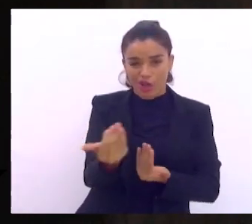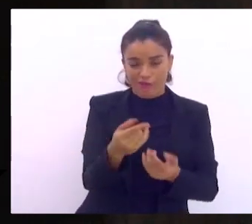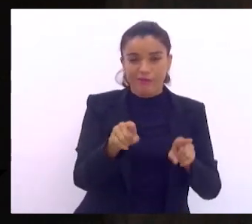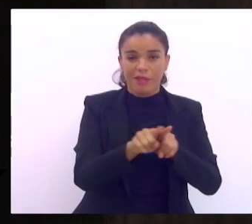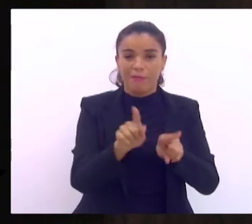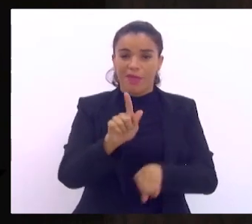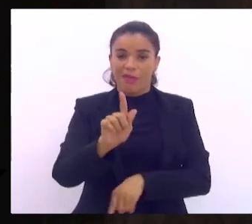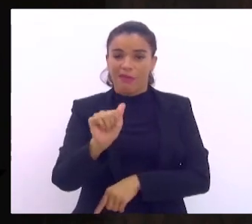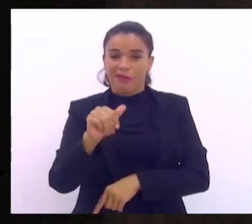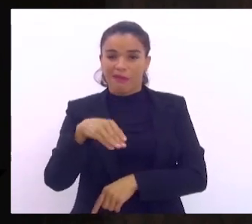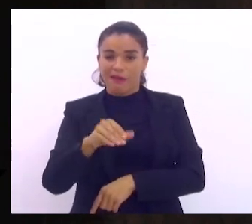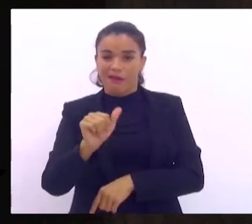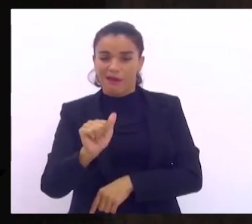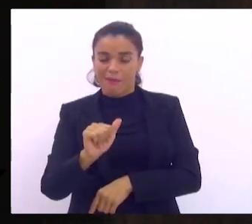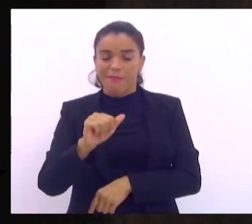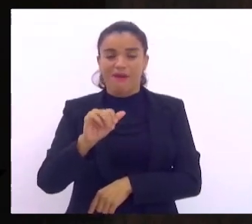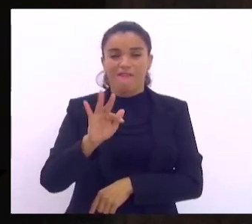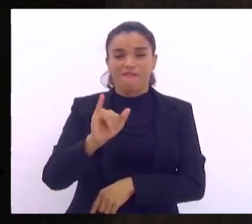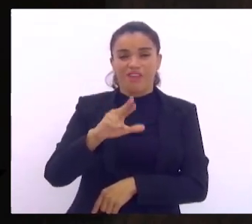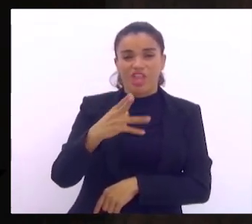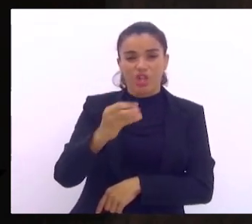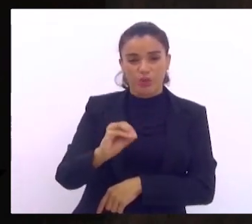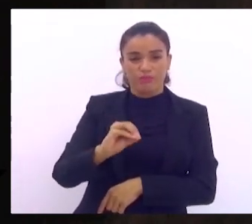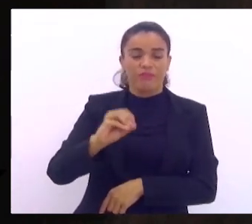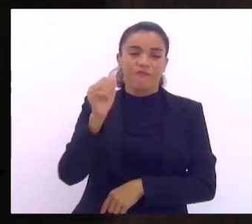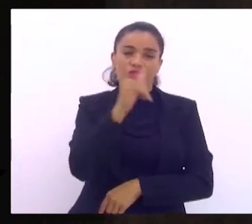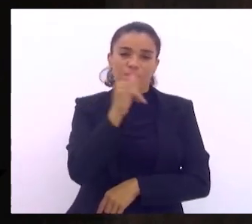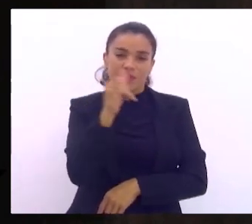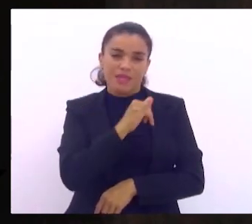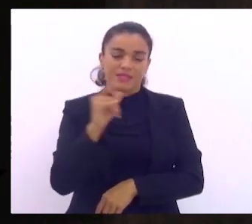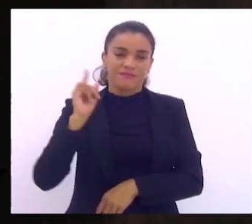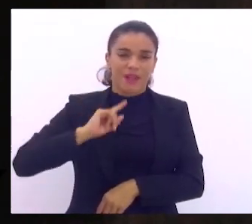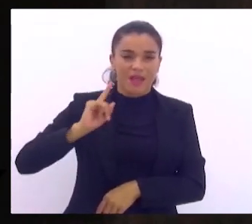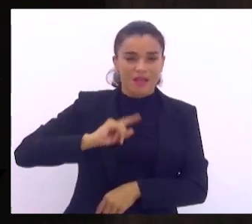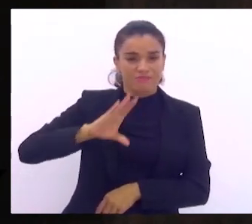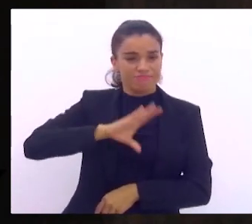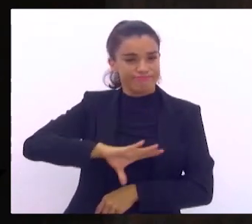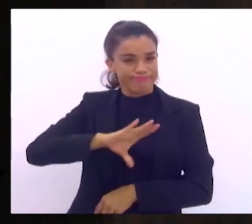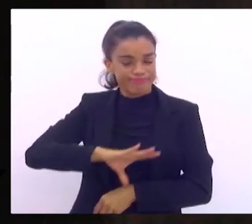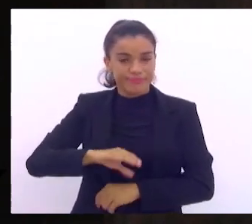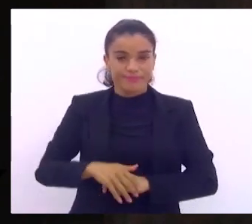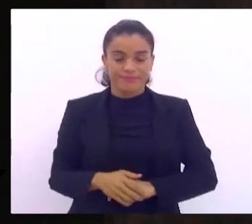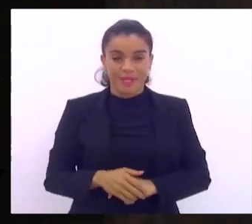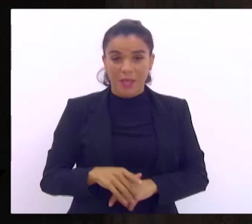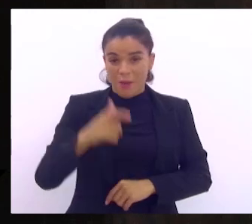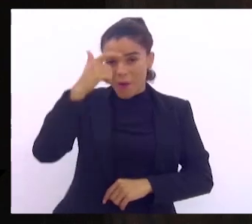inclusive, através do Fluminense, do Botafogo, do Vasco, do Flamengo, o meu